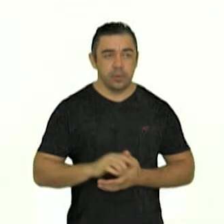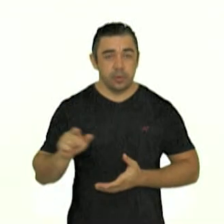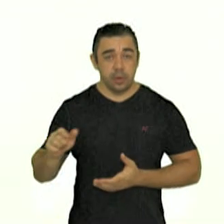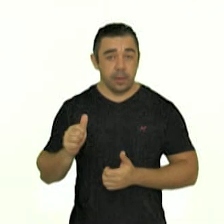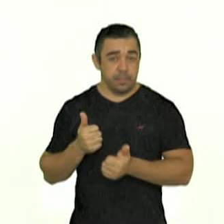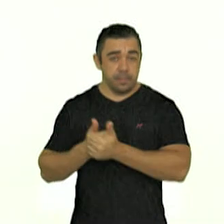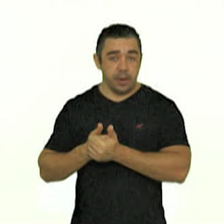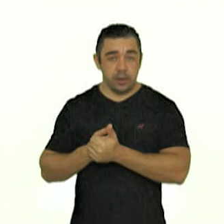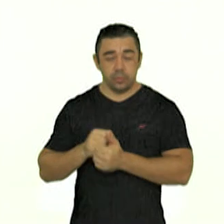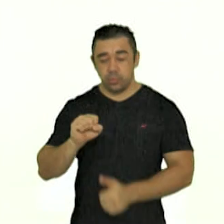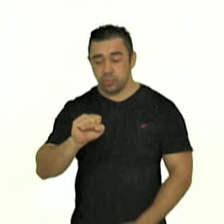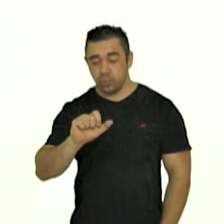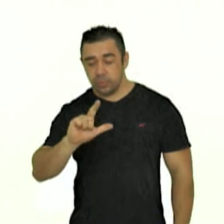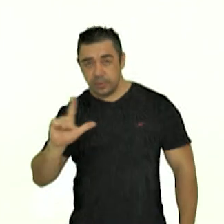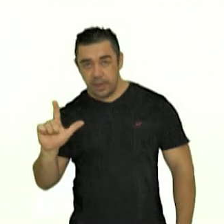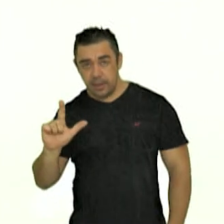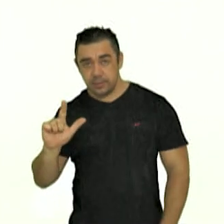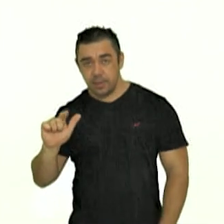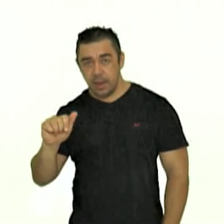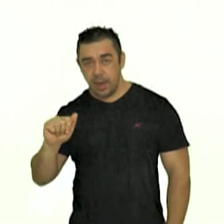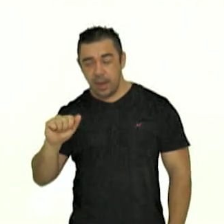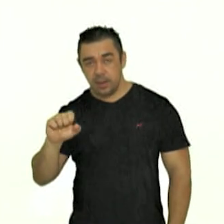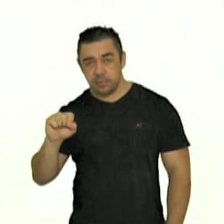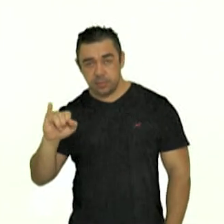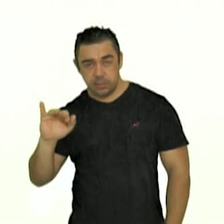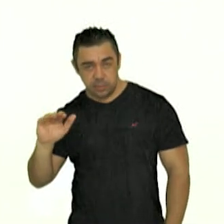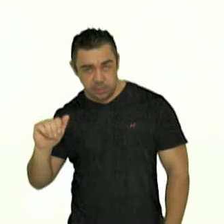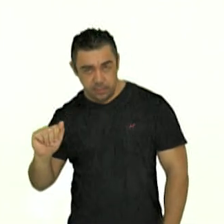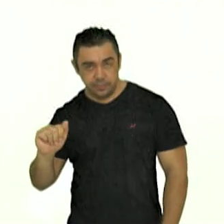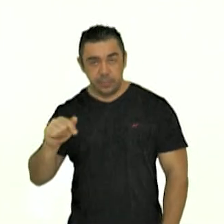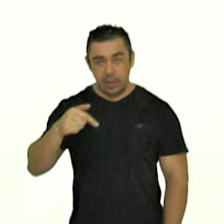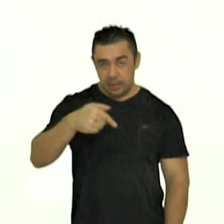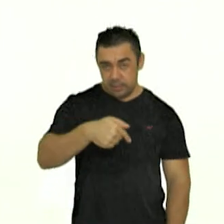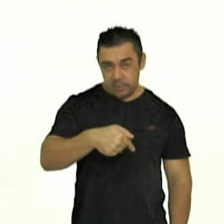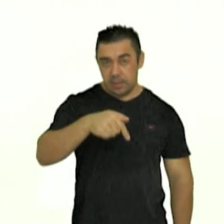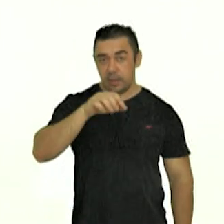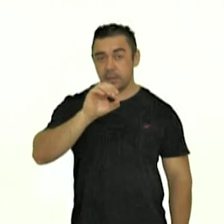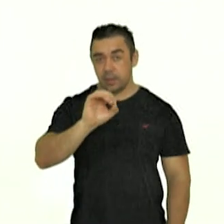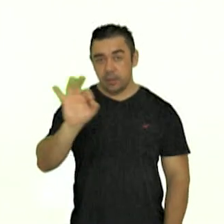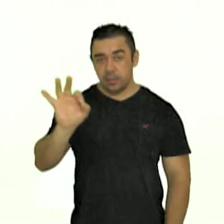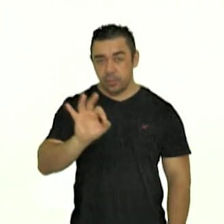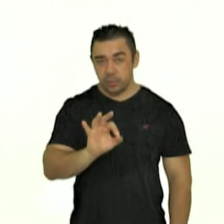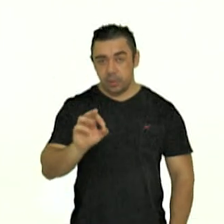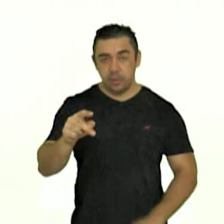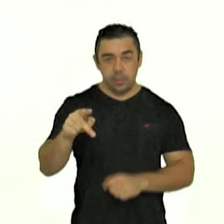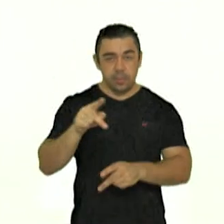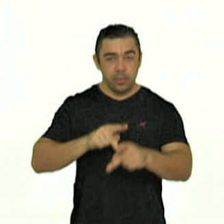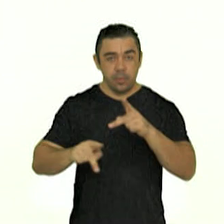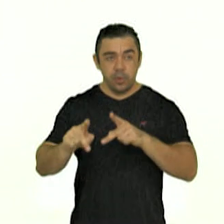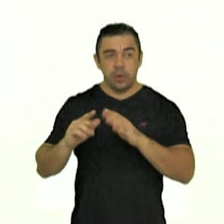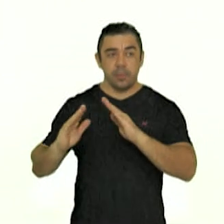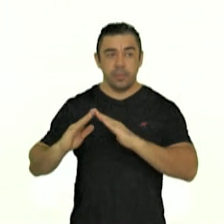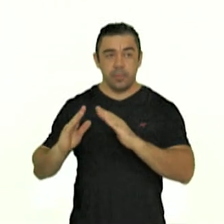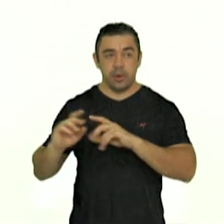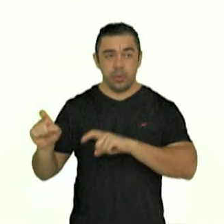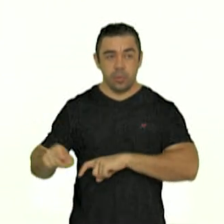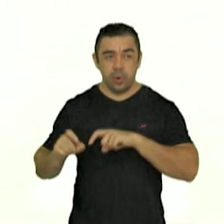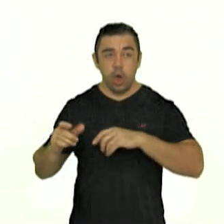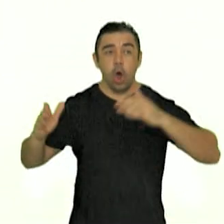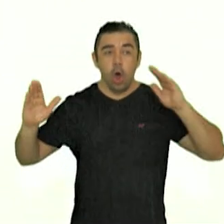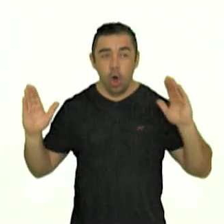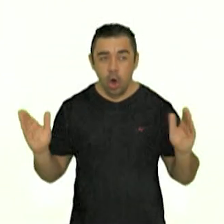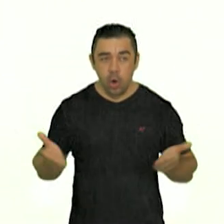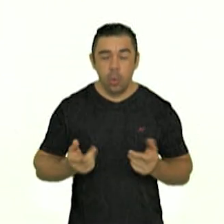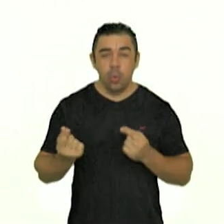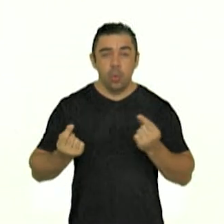Asiático, uma região que tem 70%, né, da população, a gente viu nas aulas anteriores, que vive em áreas rurais, hoje vem